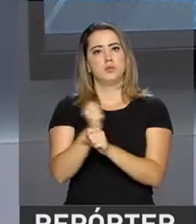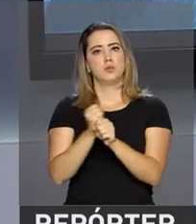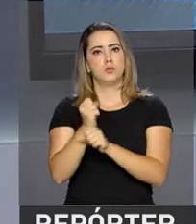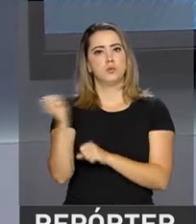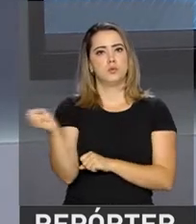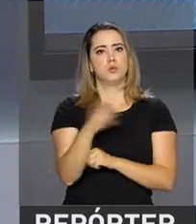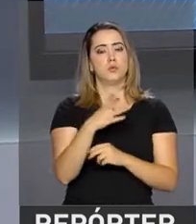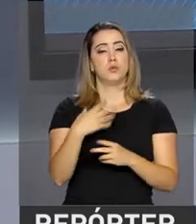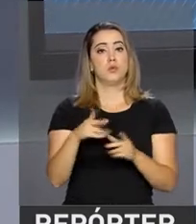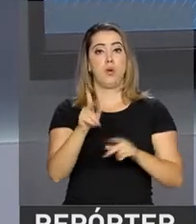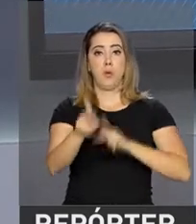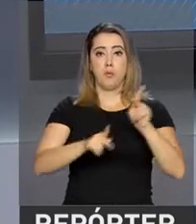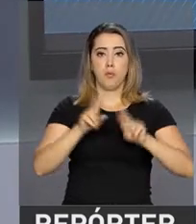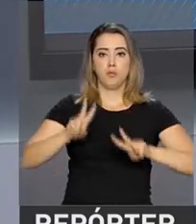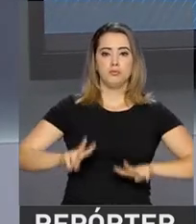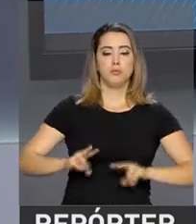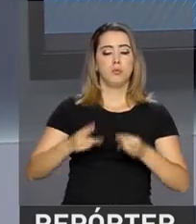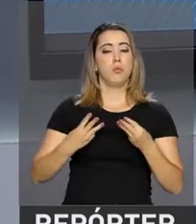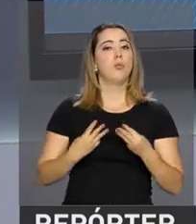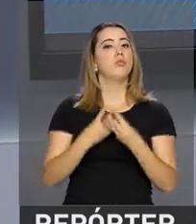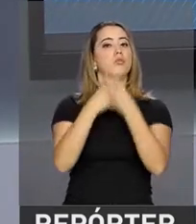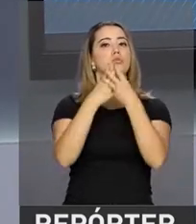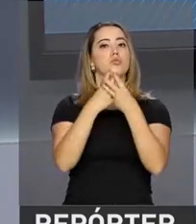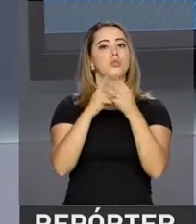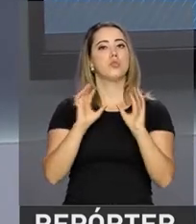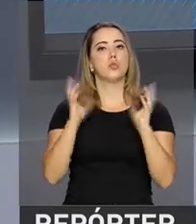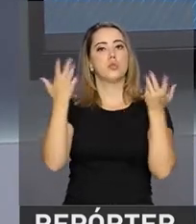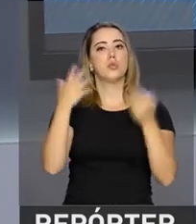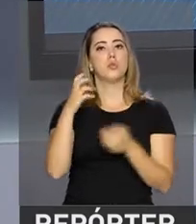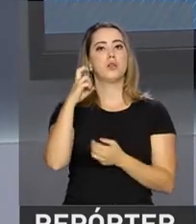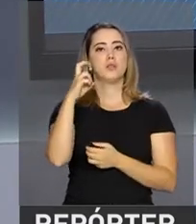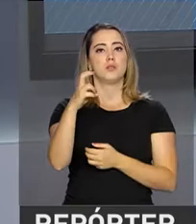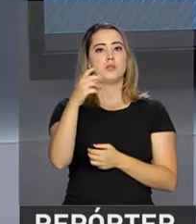ano novo ao povo judeu, que comemora o ano